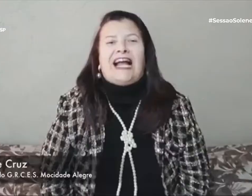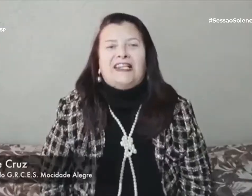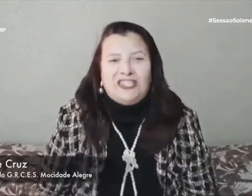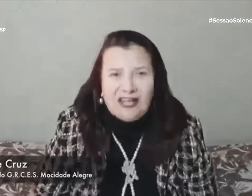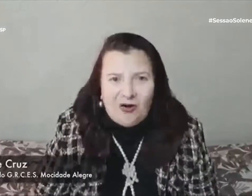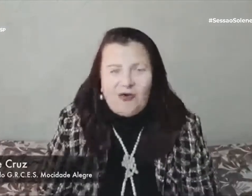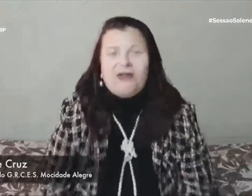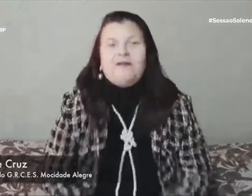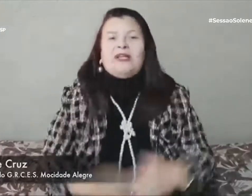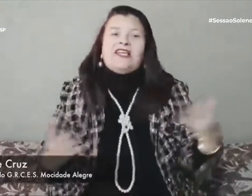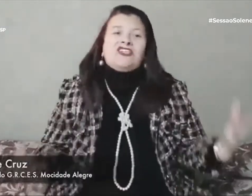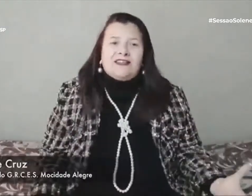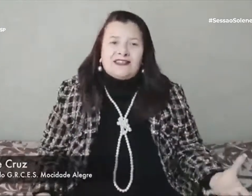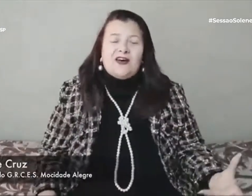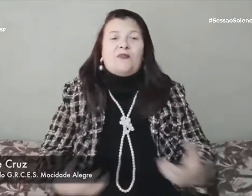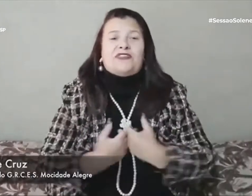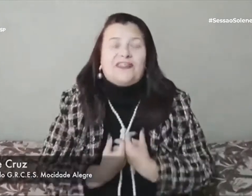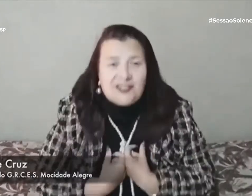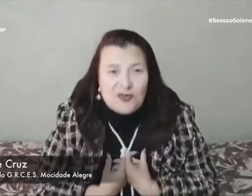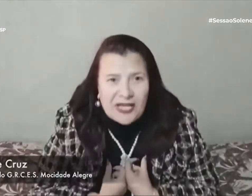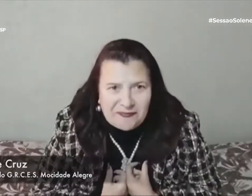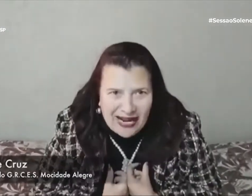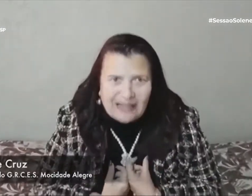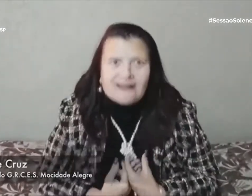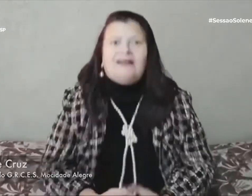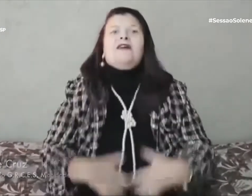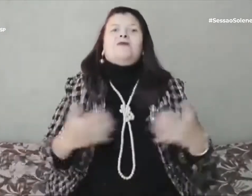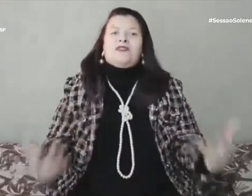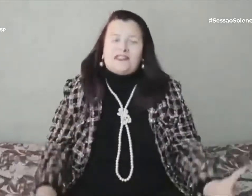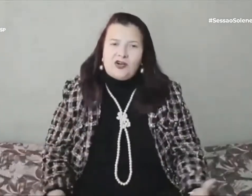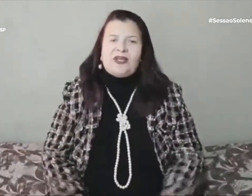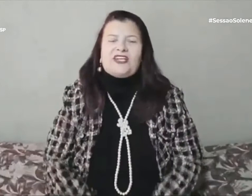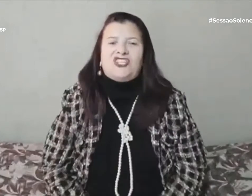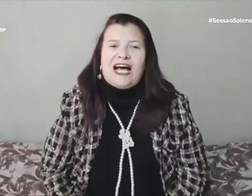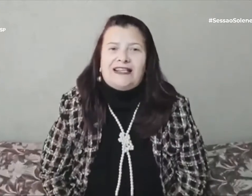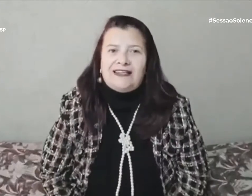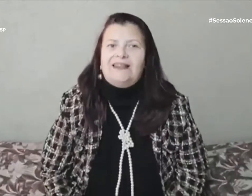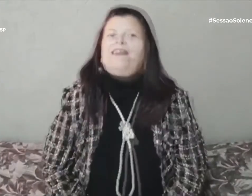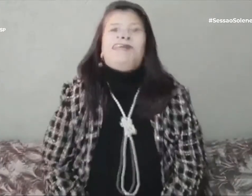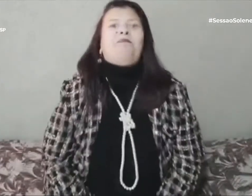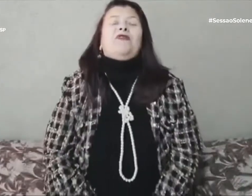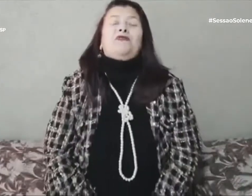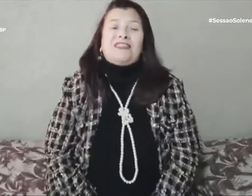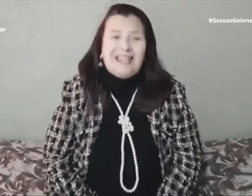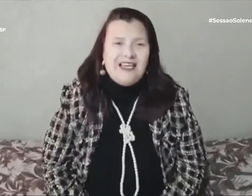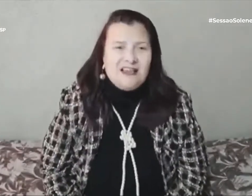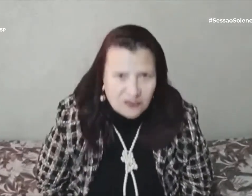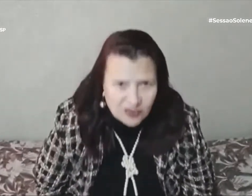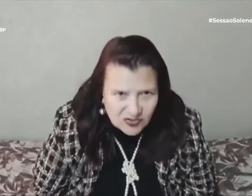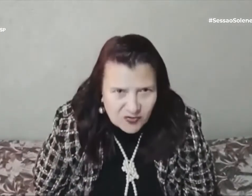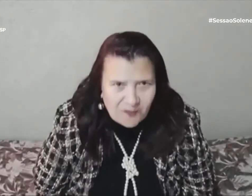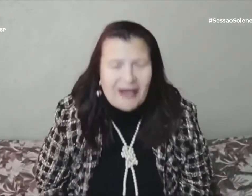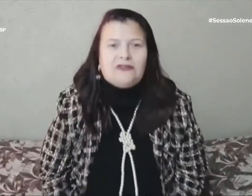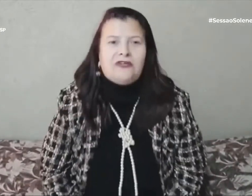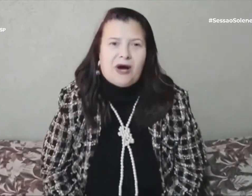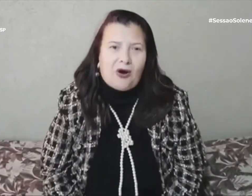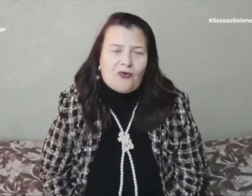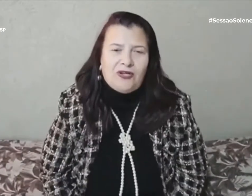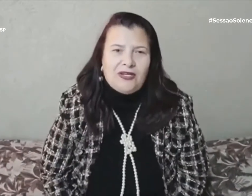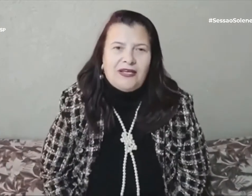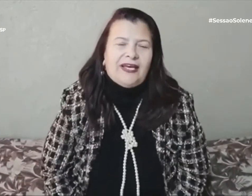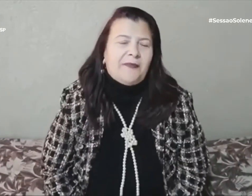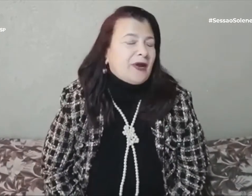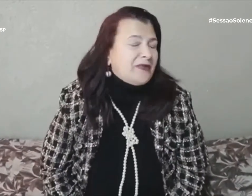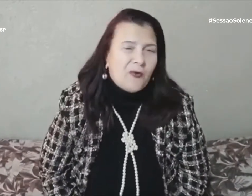Poxa, gente, gratidão pela indicação, por ter sido lembrada, por ser homenageada pelos 100 anos do bairro